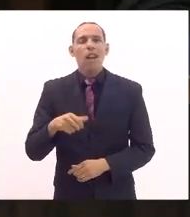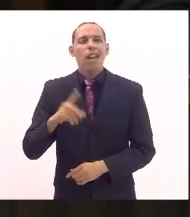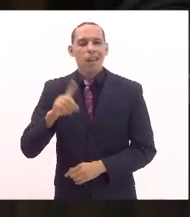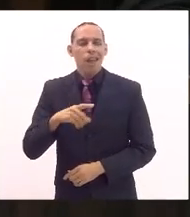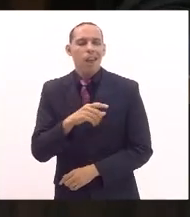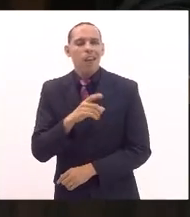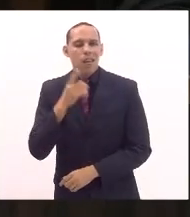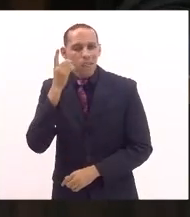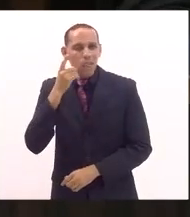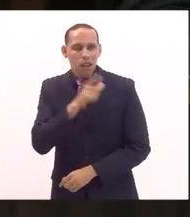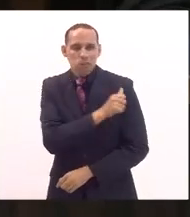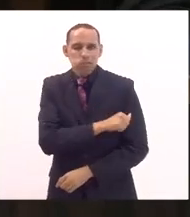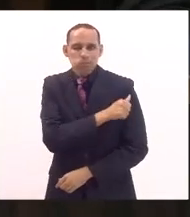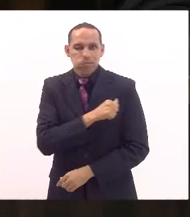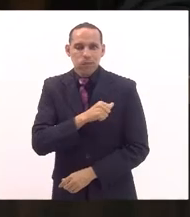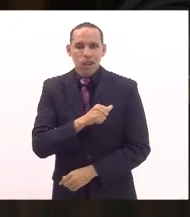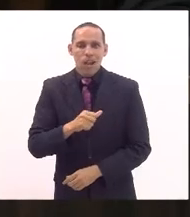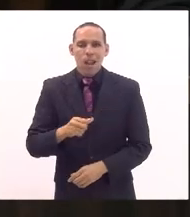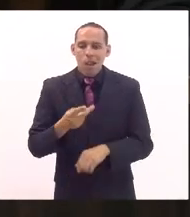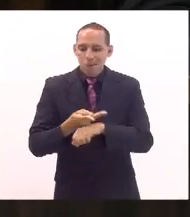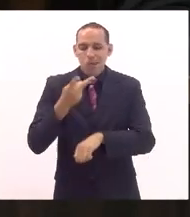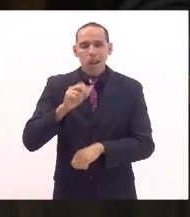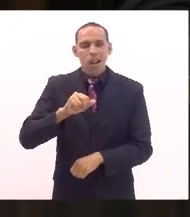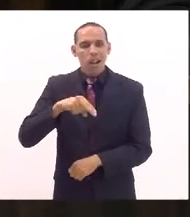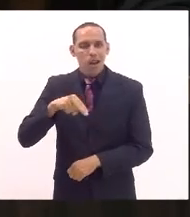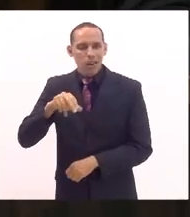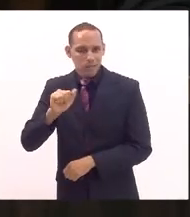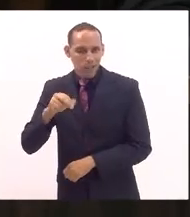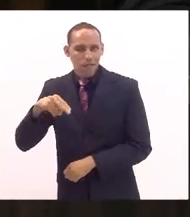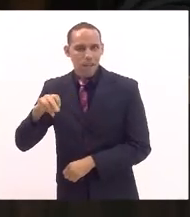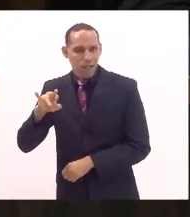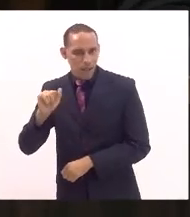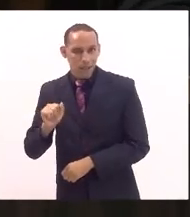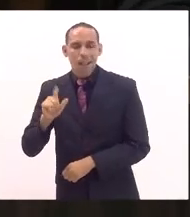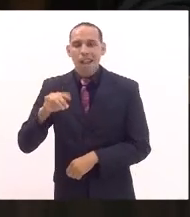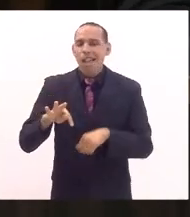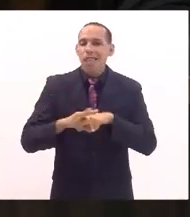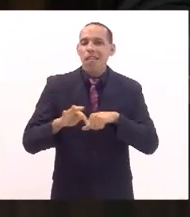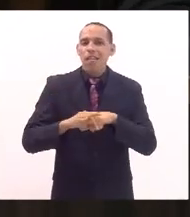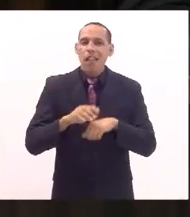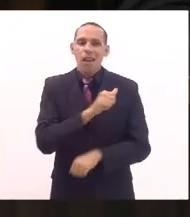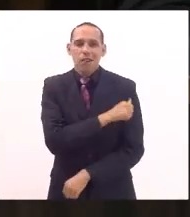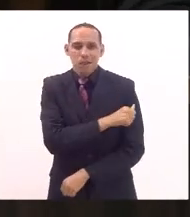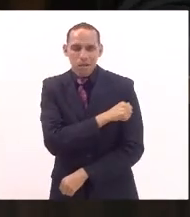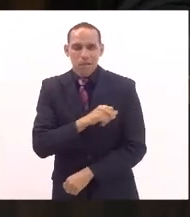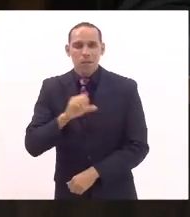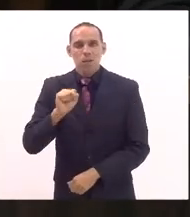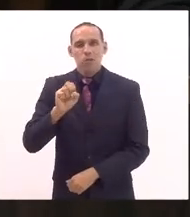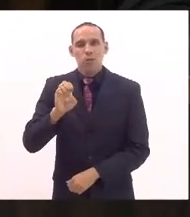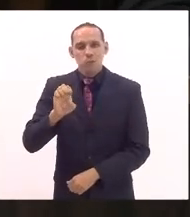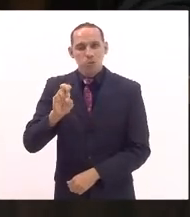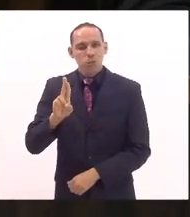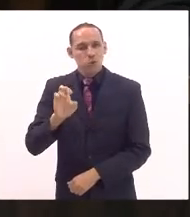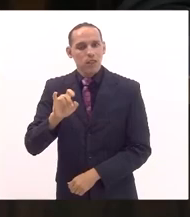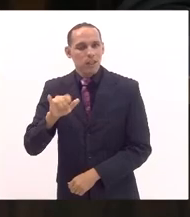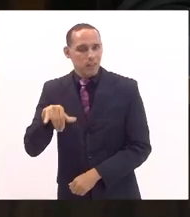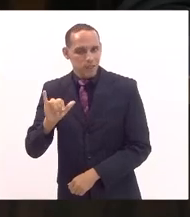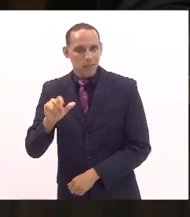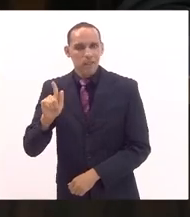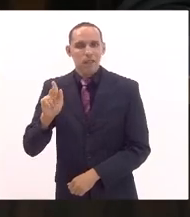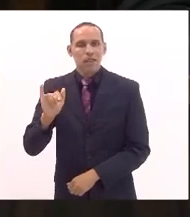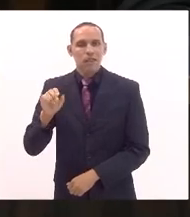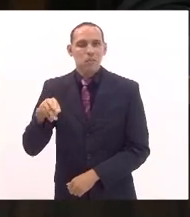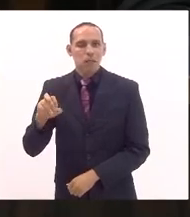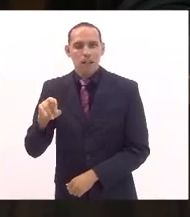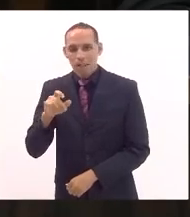que concede o prêmio Ana Néri da saúde a justiça uma técnica de enfermagem Suely Guimarães pode estar comissão de normas internas e proposições externas